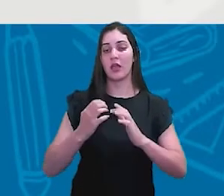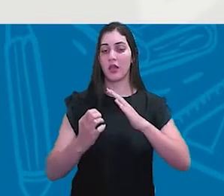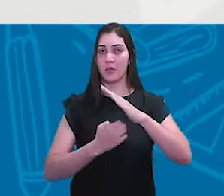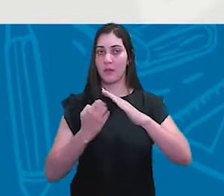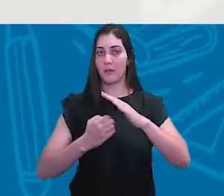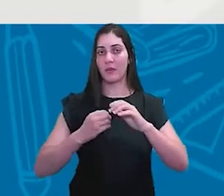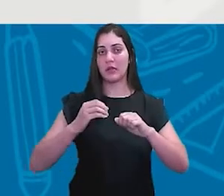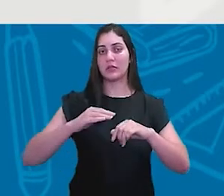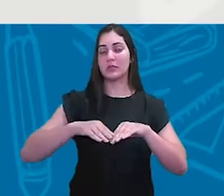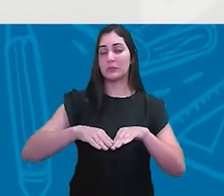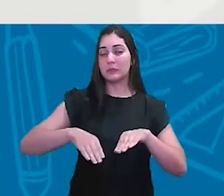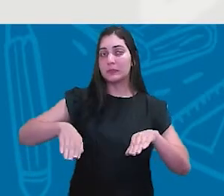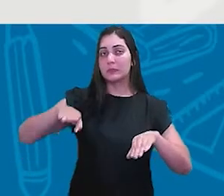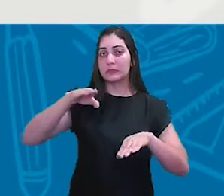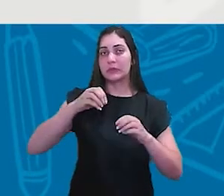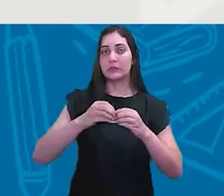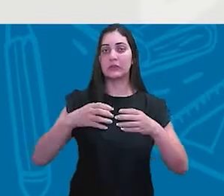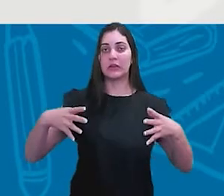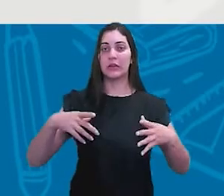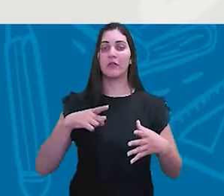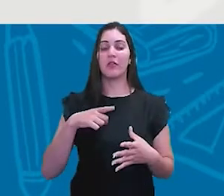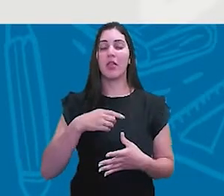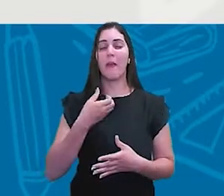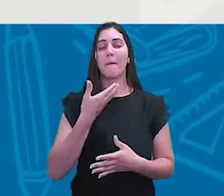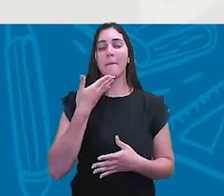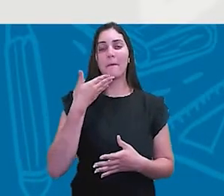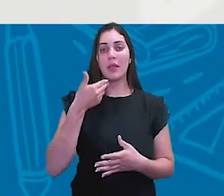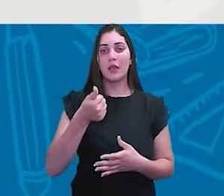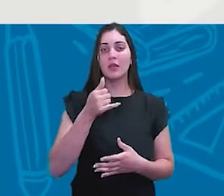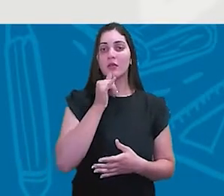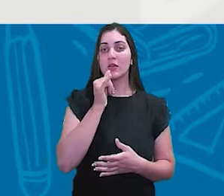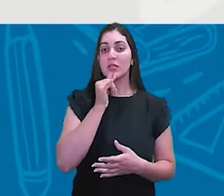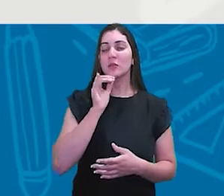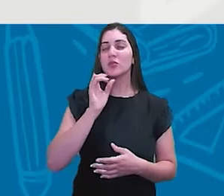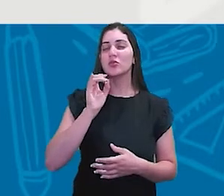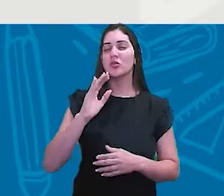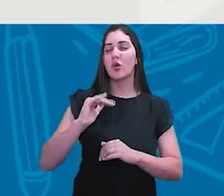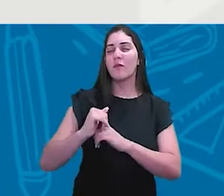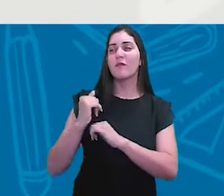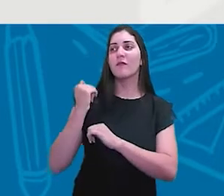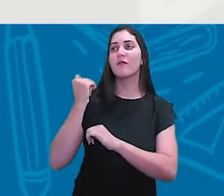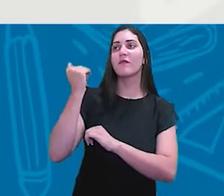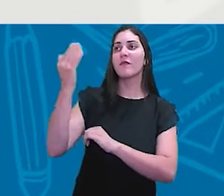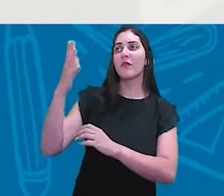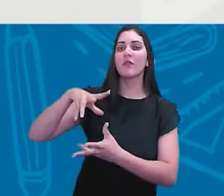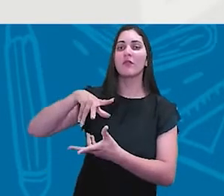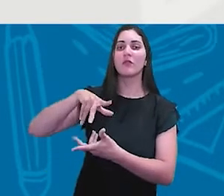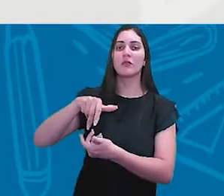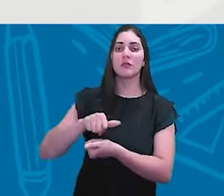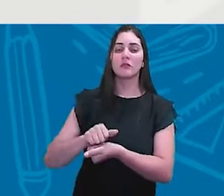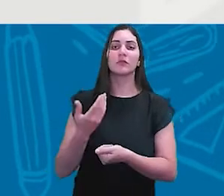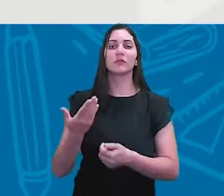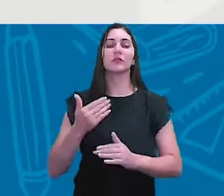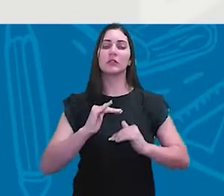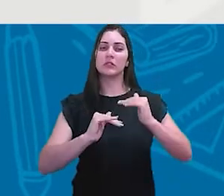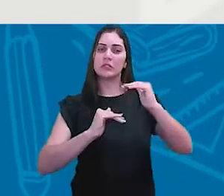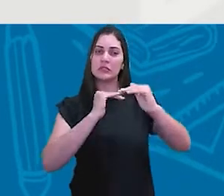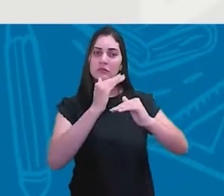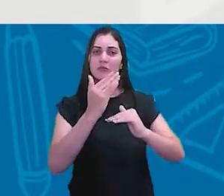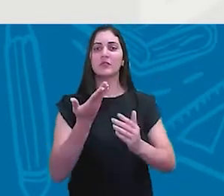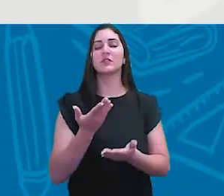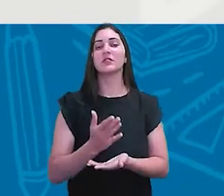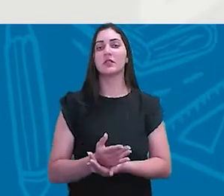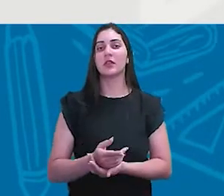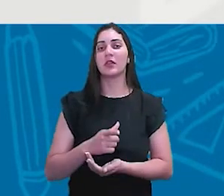ela vai levar vantagem. E muitas vezes ela está no exterior, somente nos países, se a gente falar nos países emergentes, subdesenvolvidos, que levam desvantagem